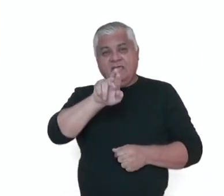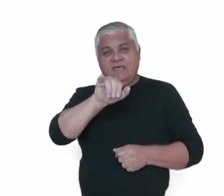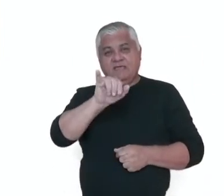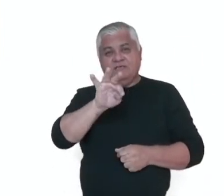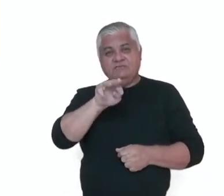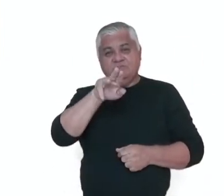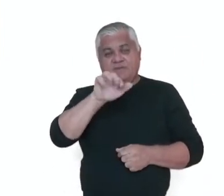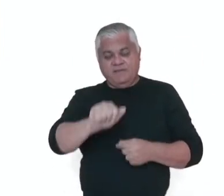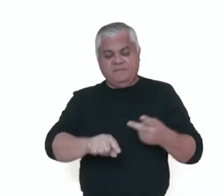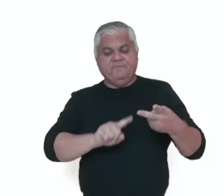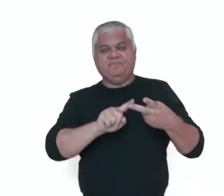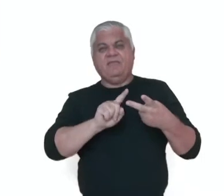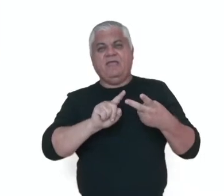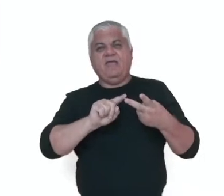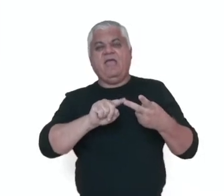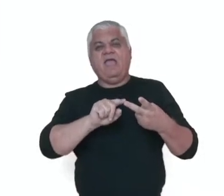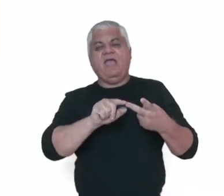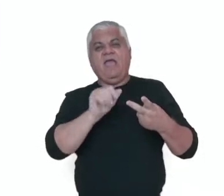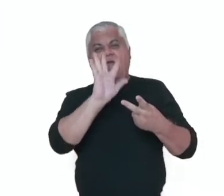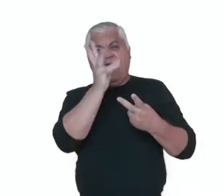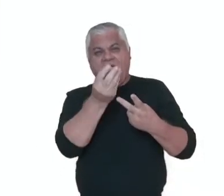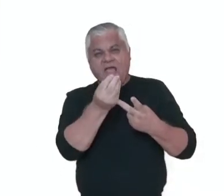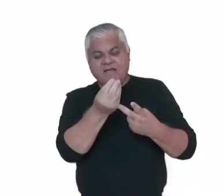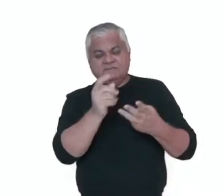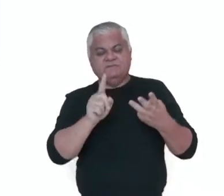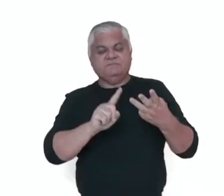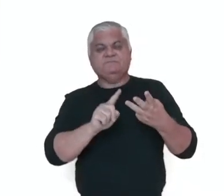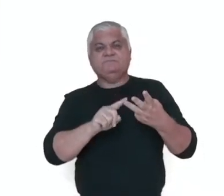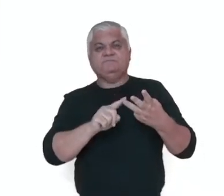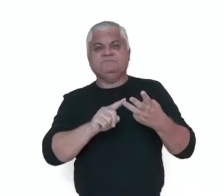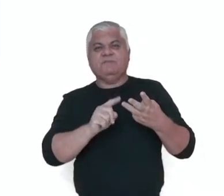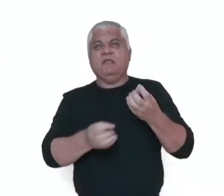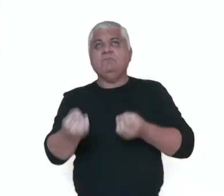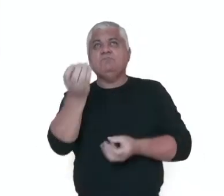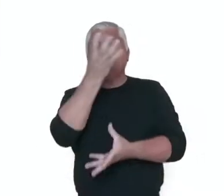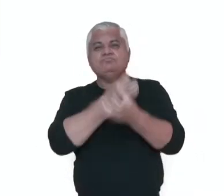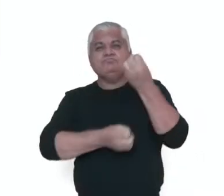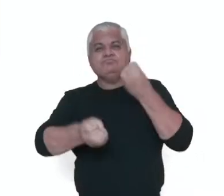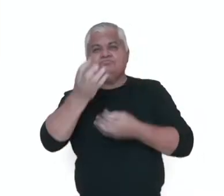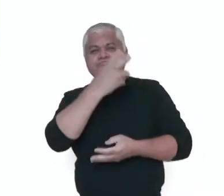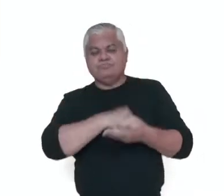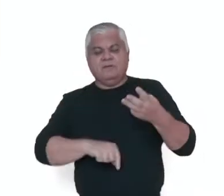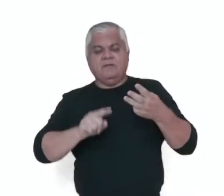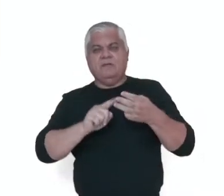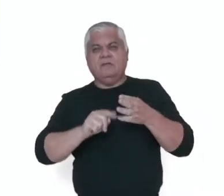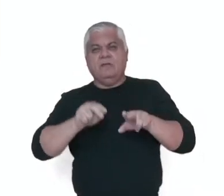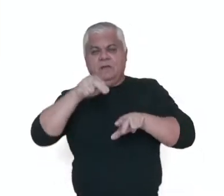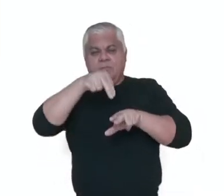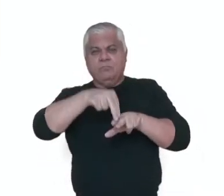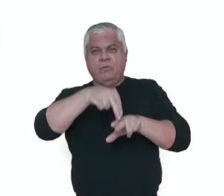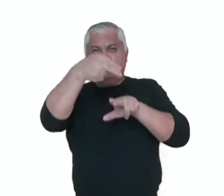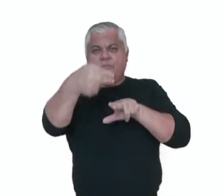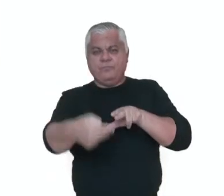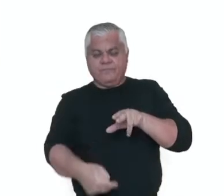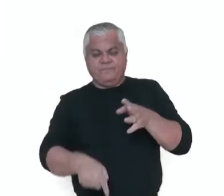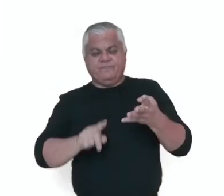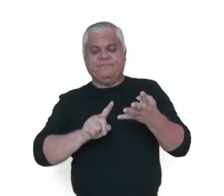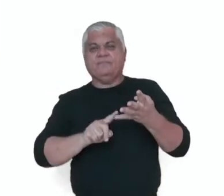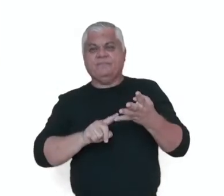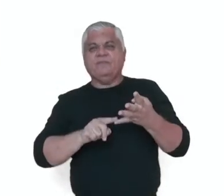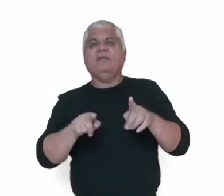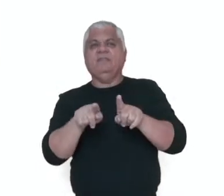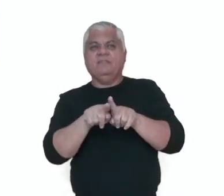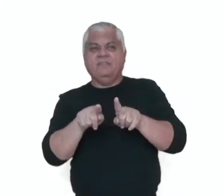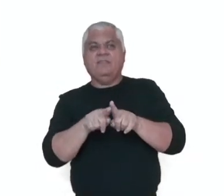artística, a ginástica acrobática, de aeróbica e a ginástica de trampolim. E daí nós temos a demonstrativa, que